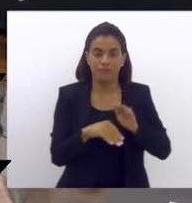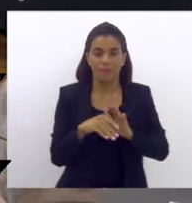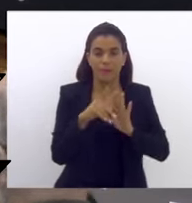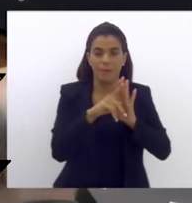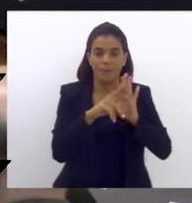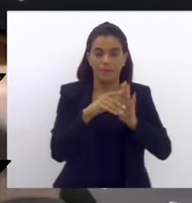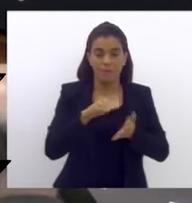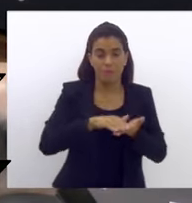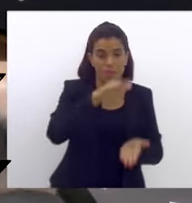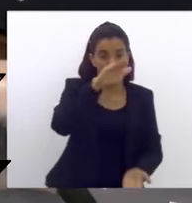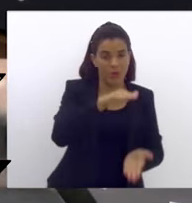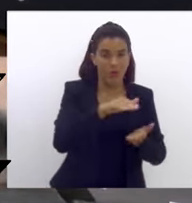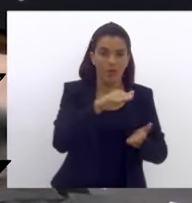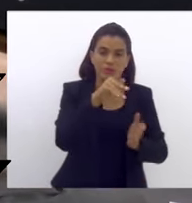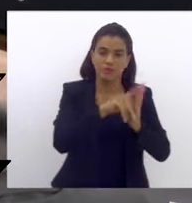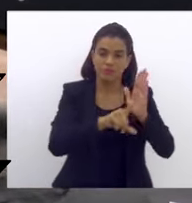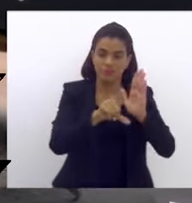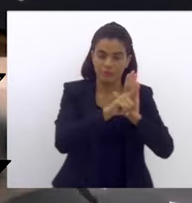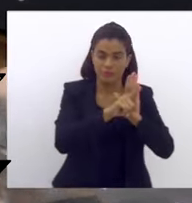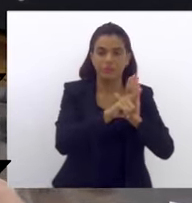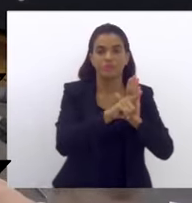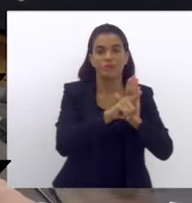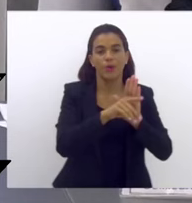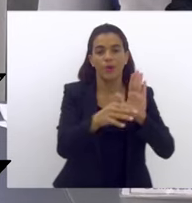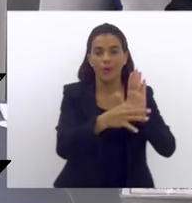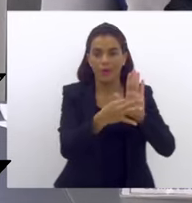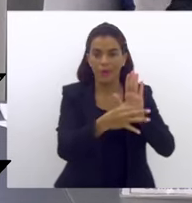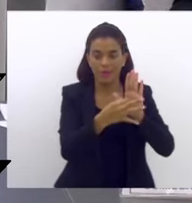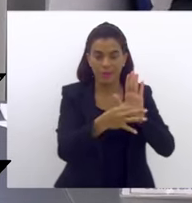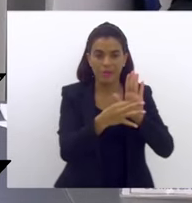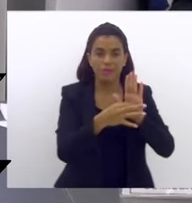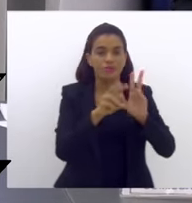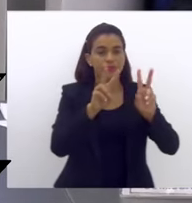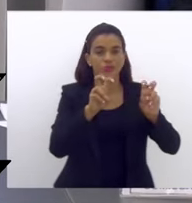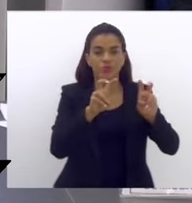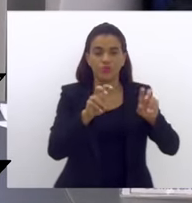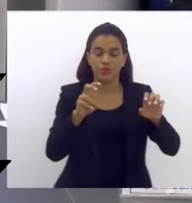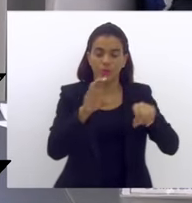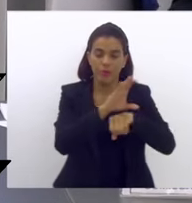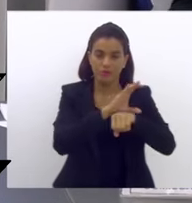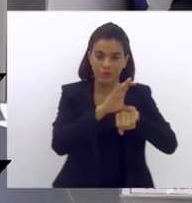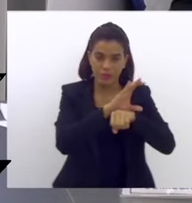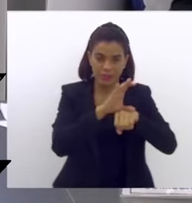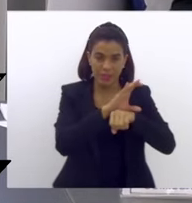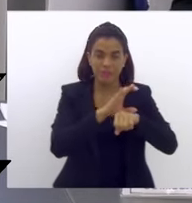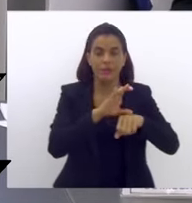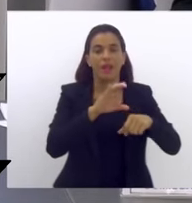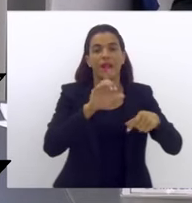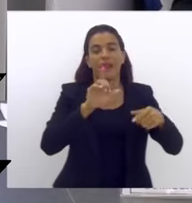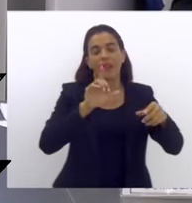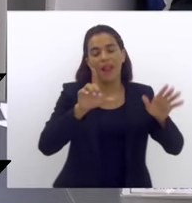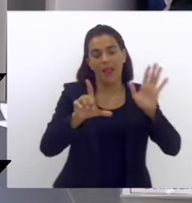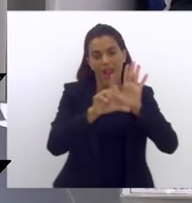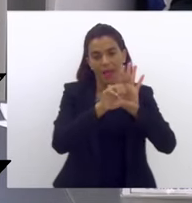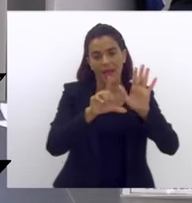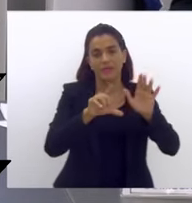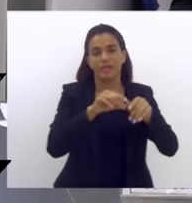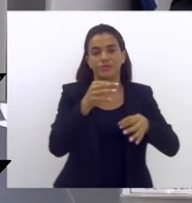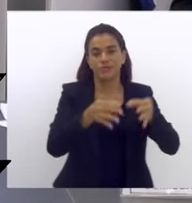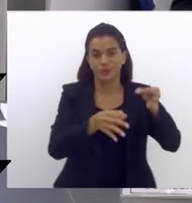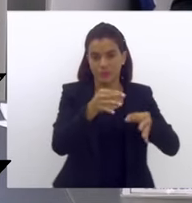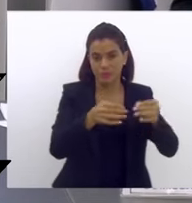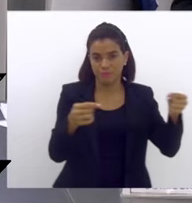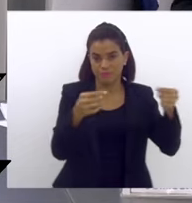bloco de projetos cujos pareceres versam sobre a constitucionalidade legalidade juridicidade item 4 PL